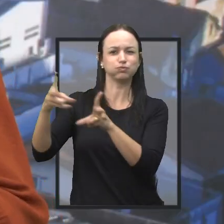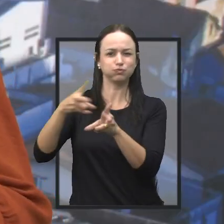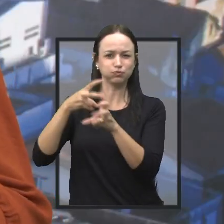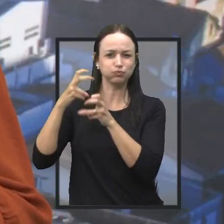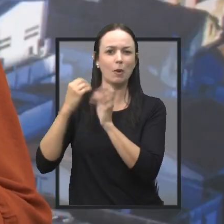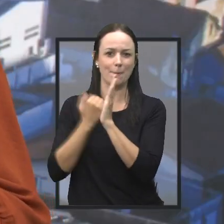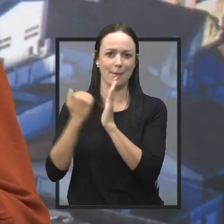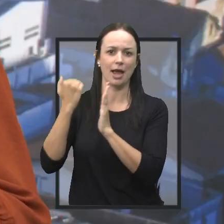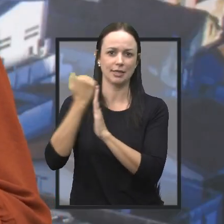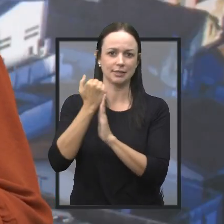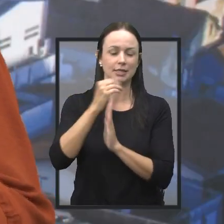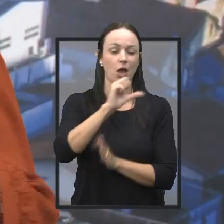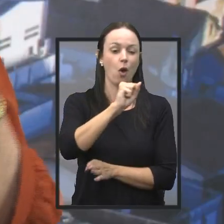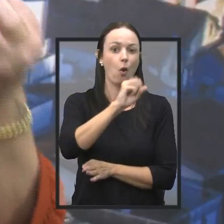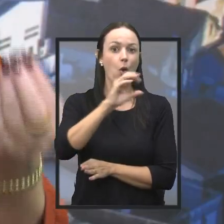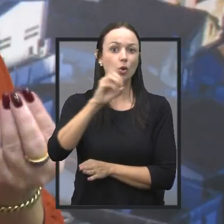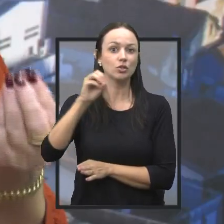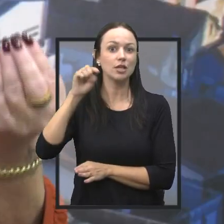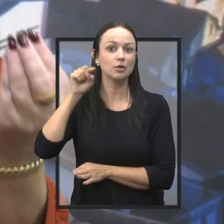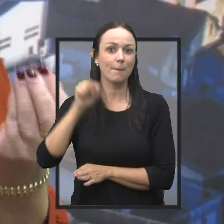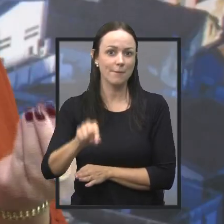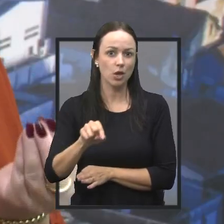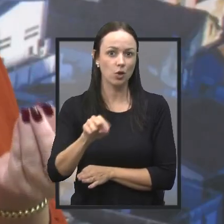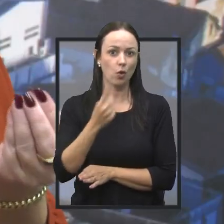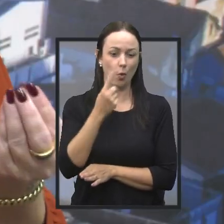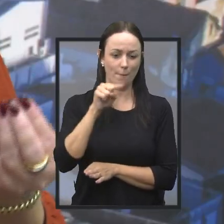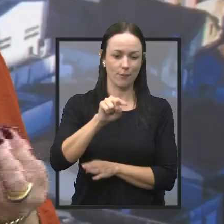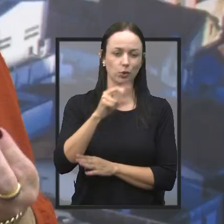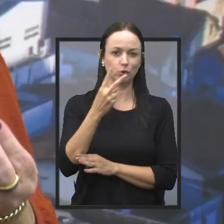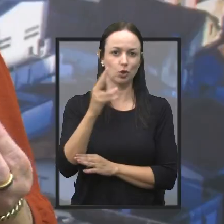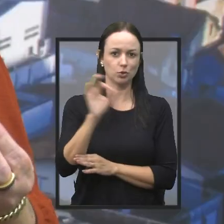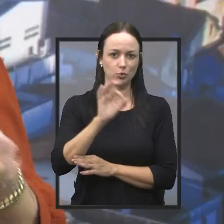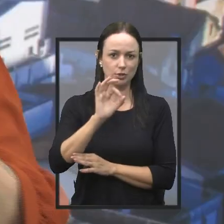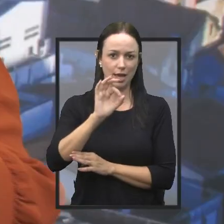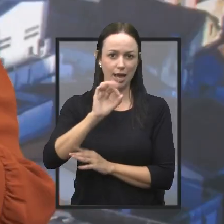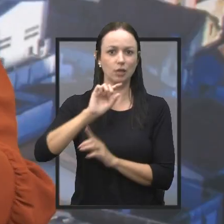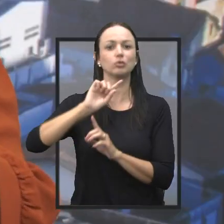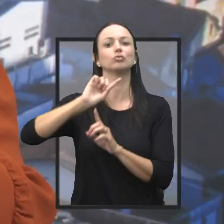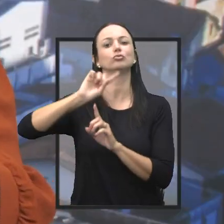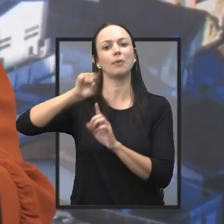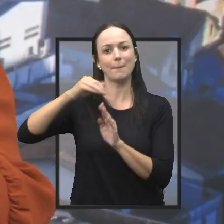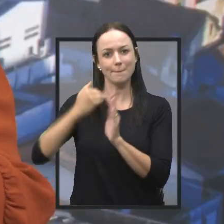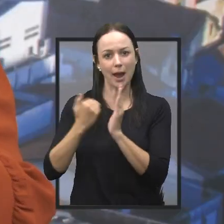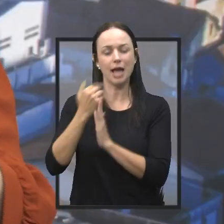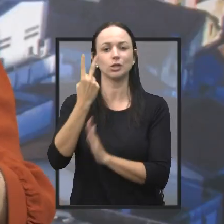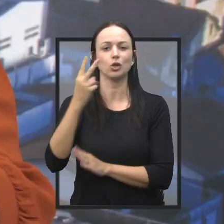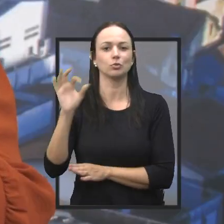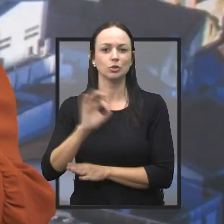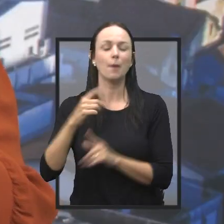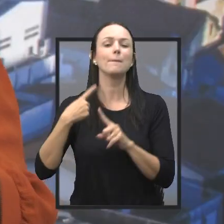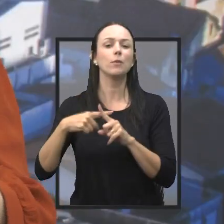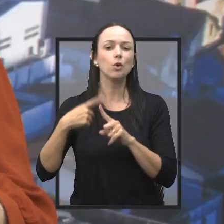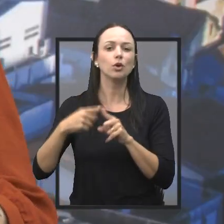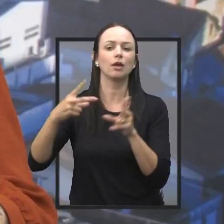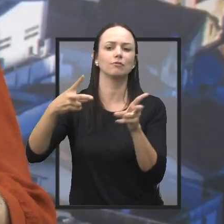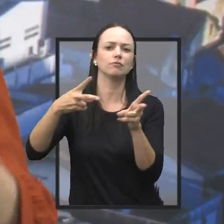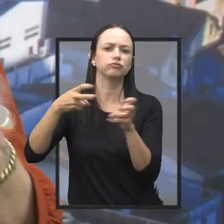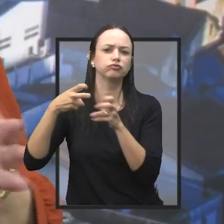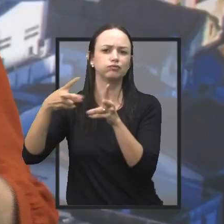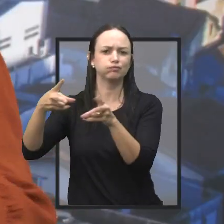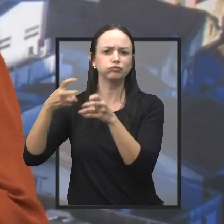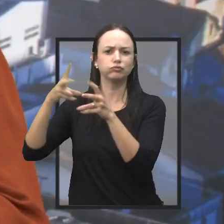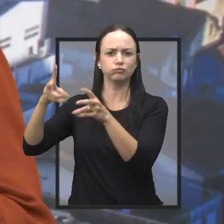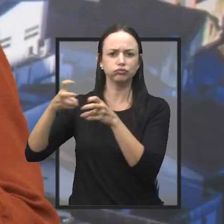passar de 800 mil. É de 1,2% para 2%, mas como tem uma arrecadação maior, os valores são